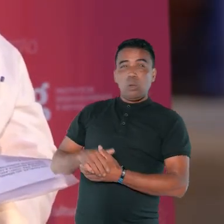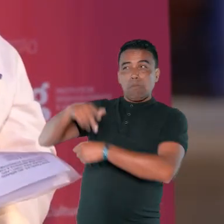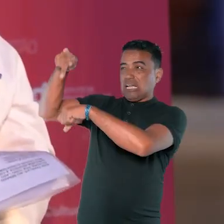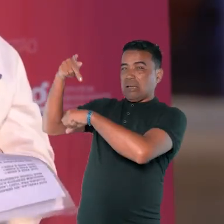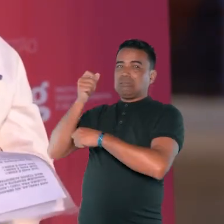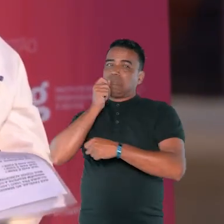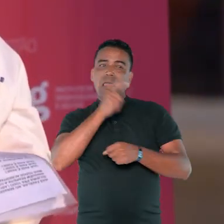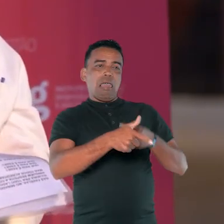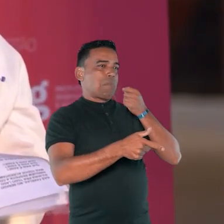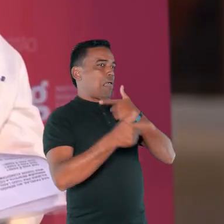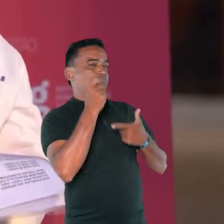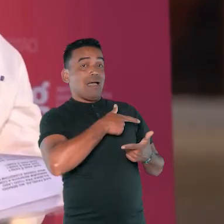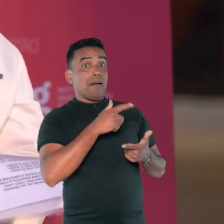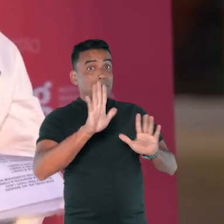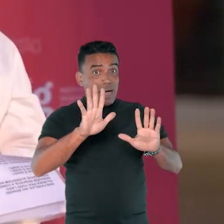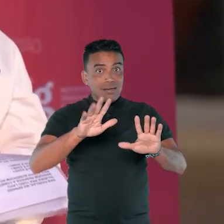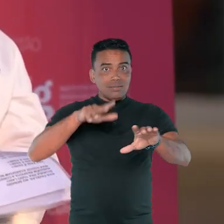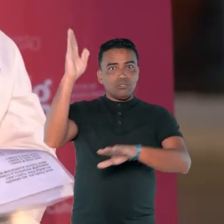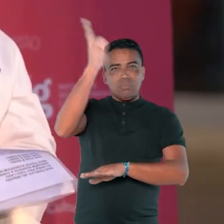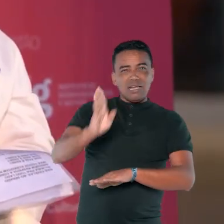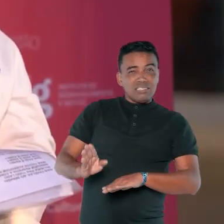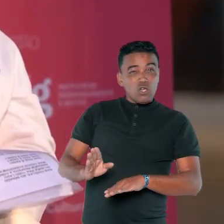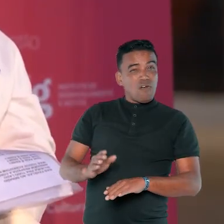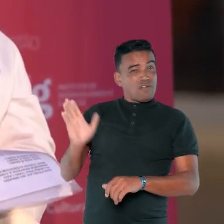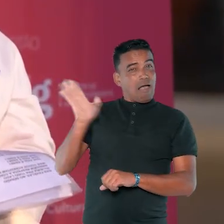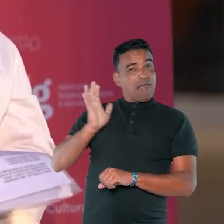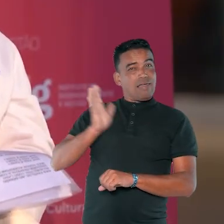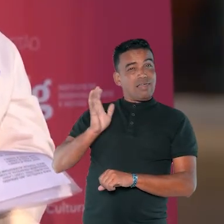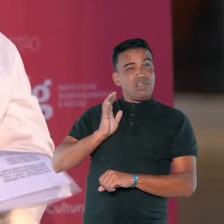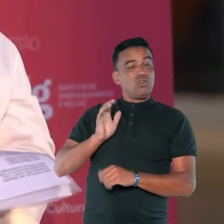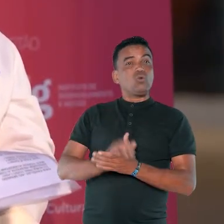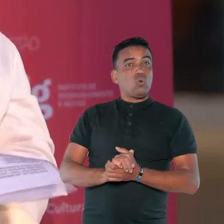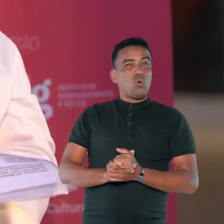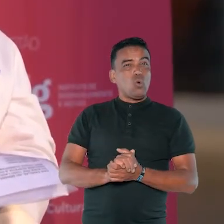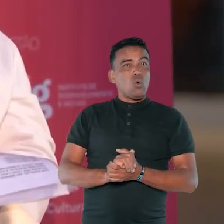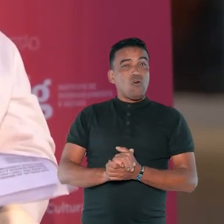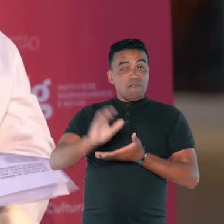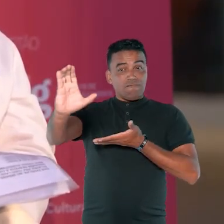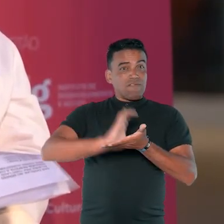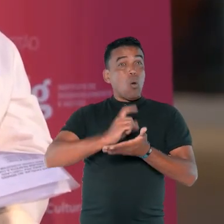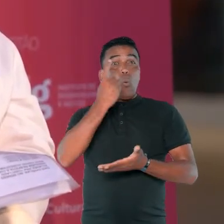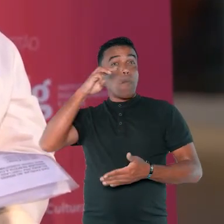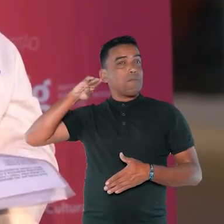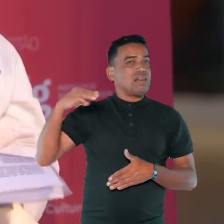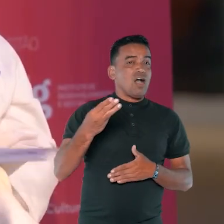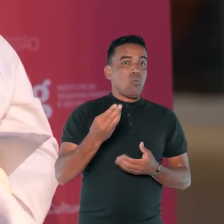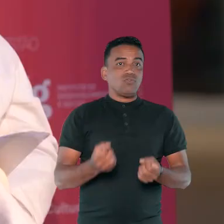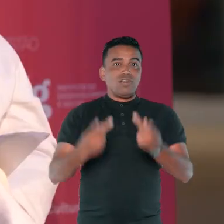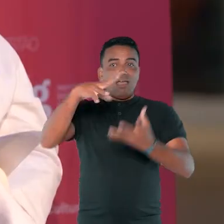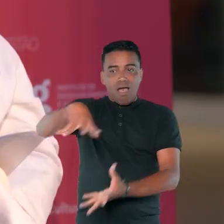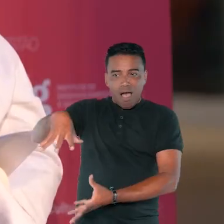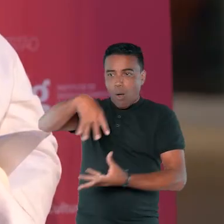mas o Brasil vai ficar rico. Vamos faturar 1 milhão quando vendermos todas as almas dos nossos índios num